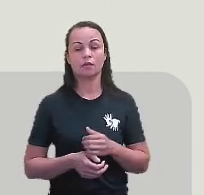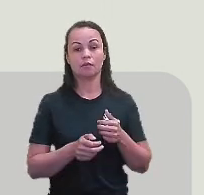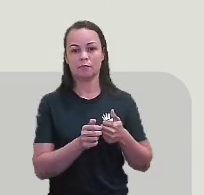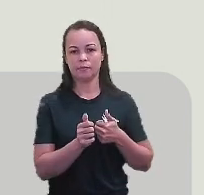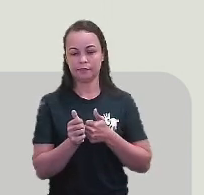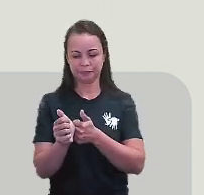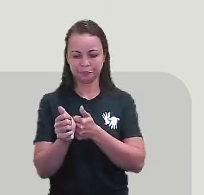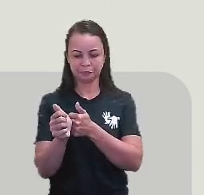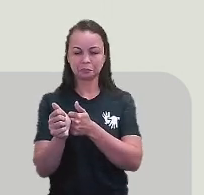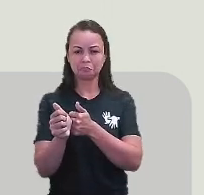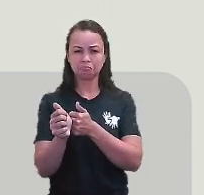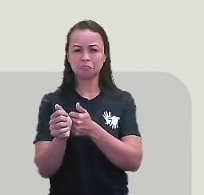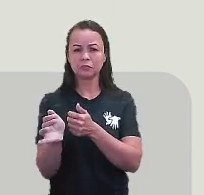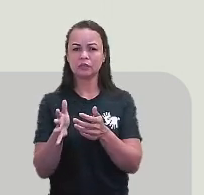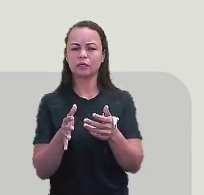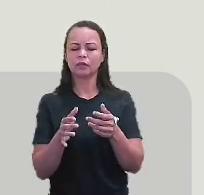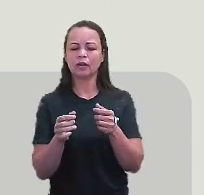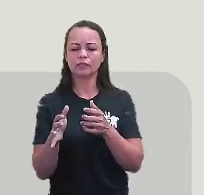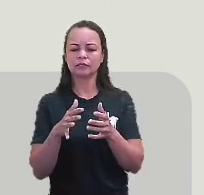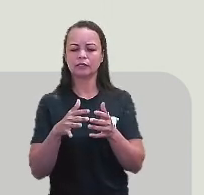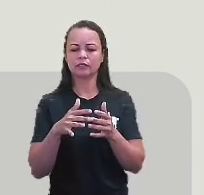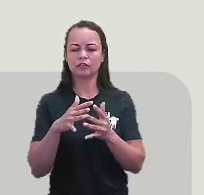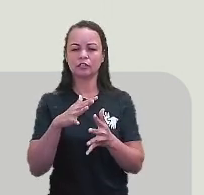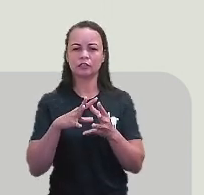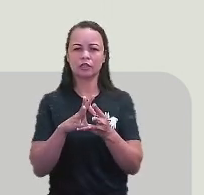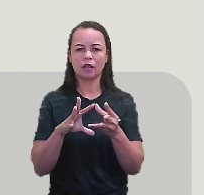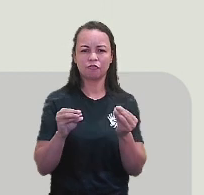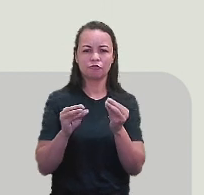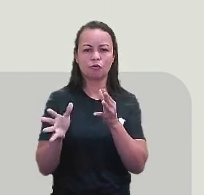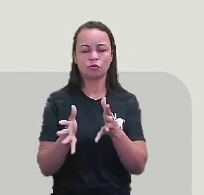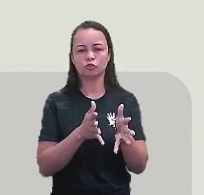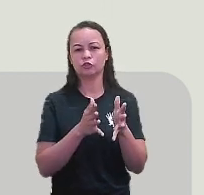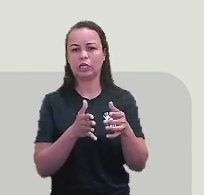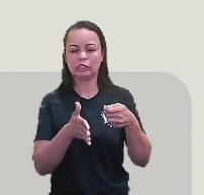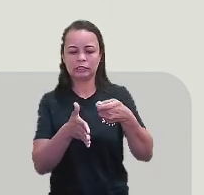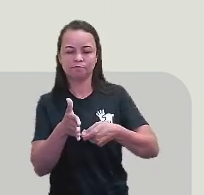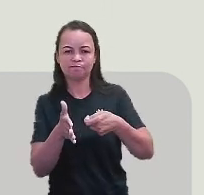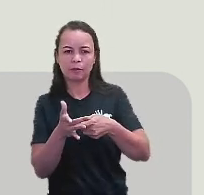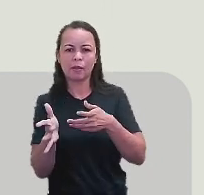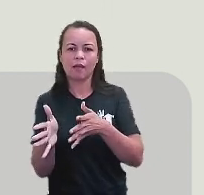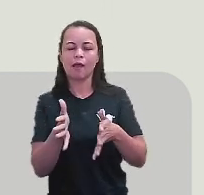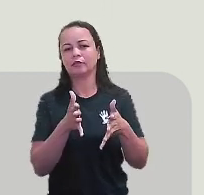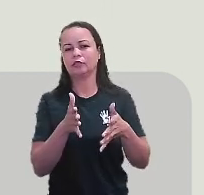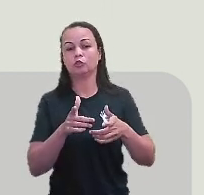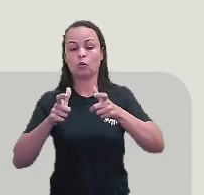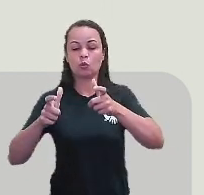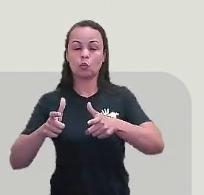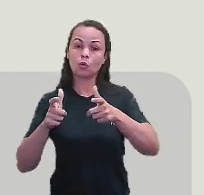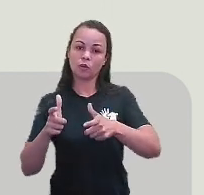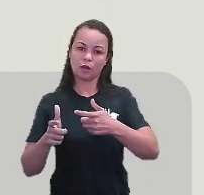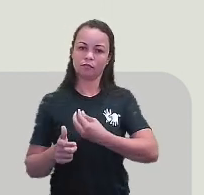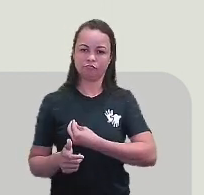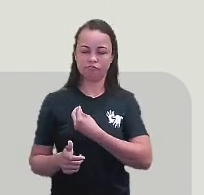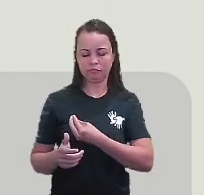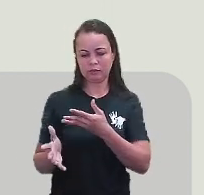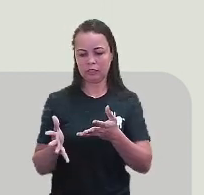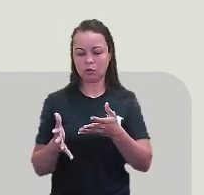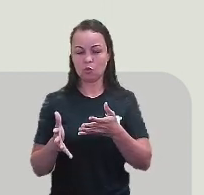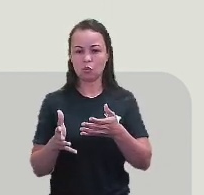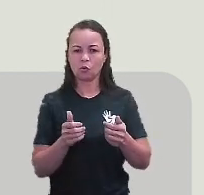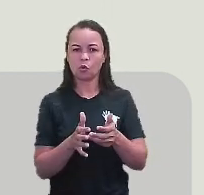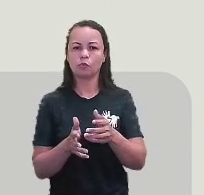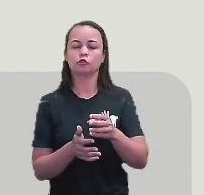Perseguição. Trata-se da migração de refúgio em função da constante ameaça em seu lugar de origem. Grupos perseguidos pela etnia a